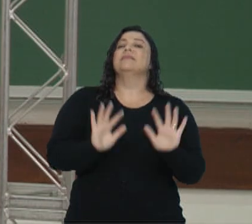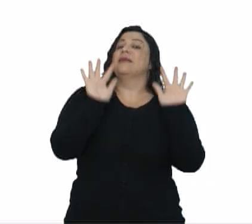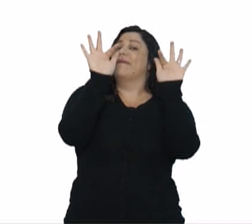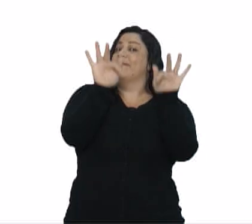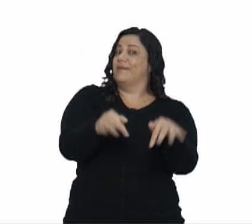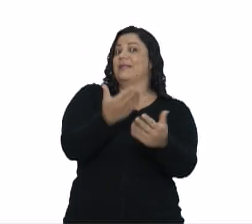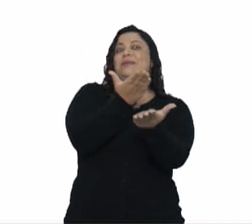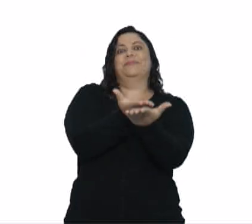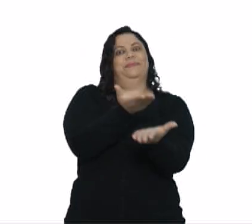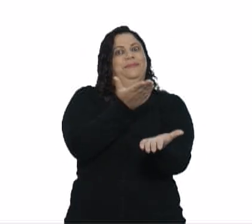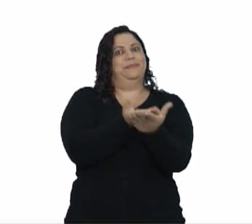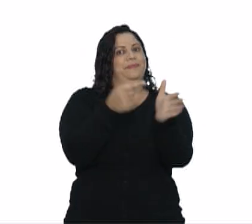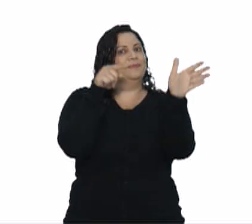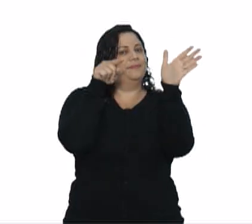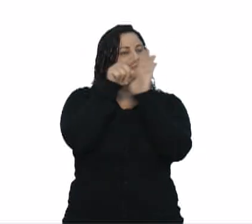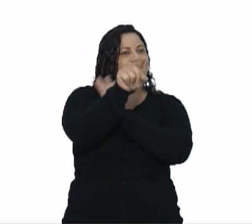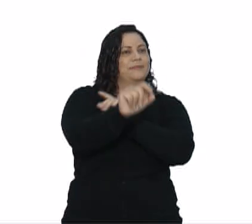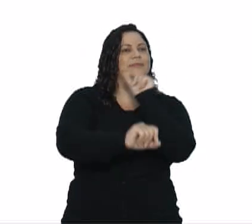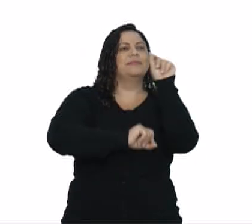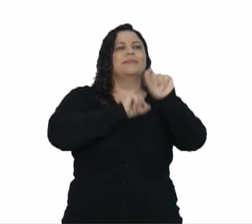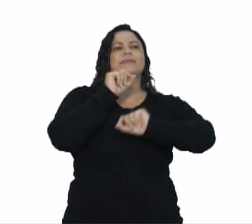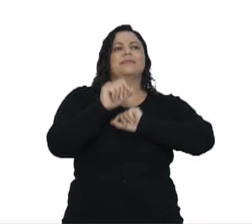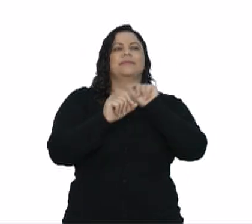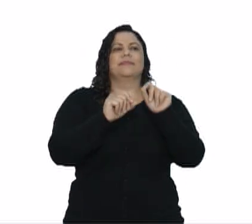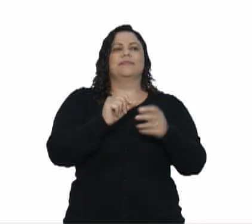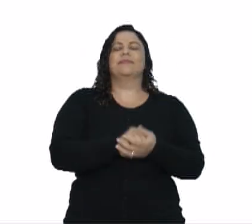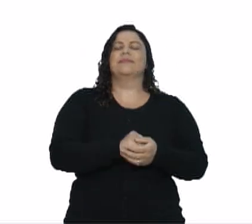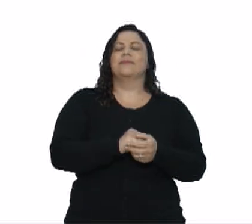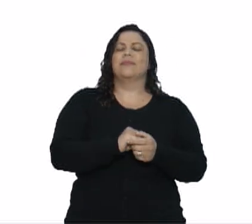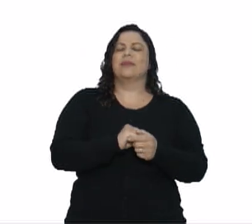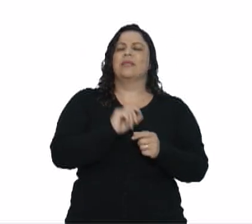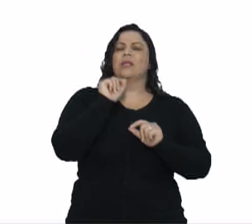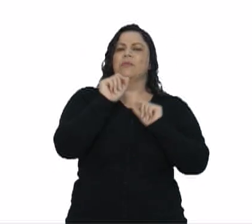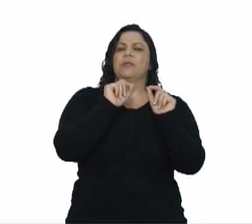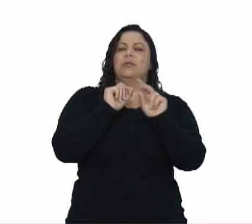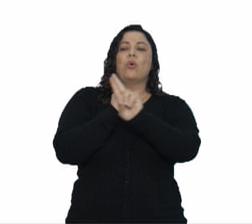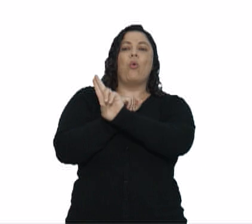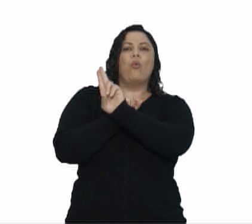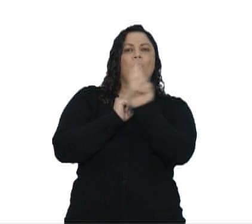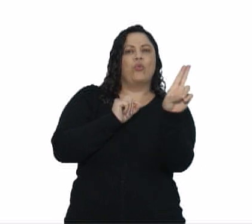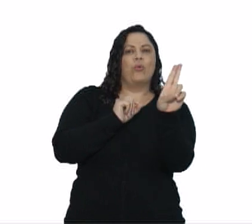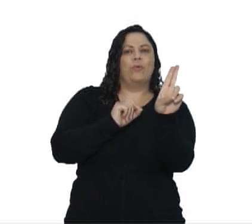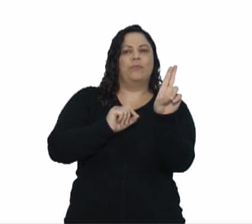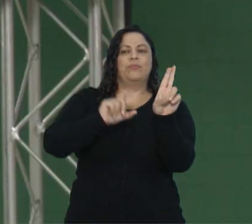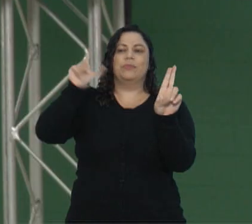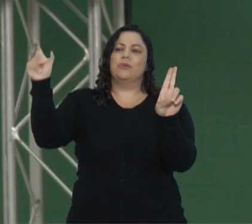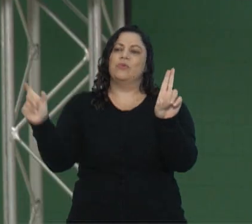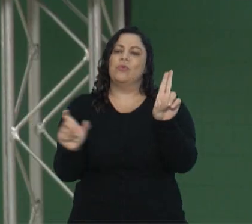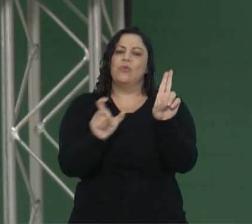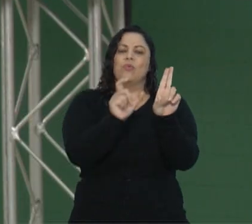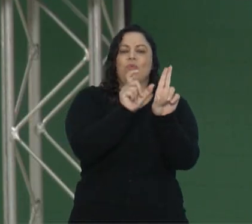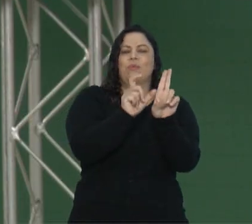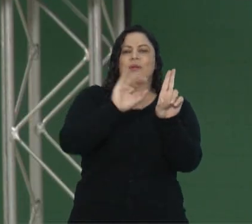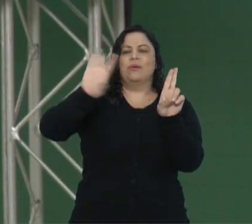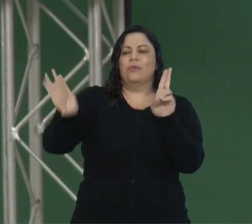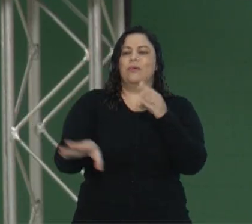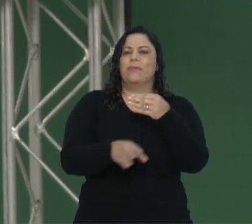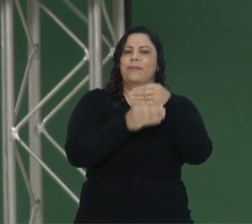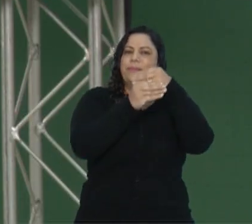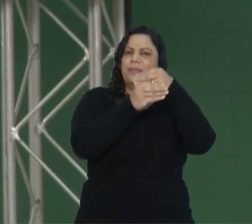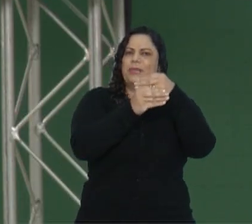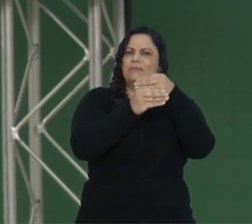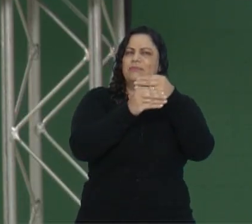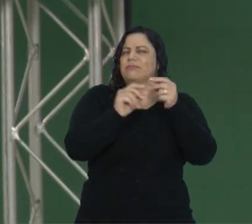Olha lá, a regência nominal diz respeito à relação do nome com o seu complemento. É verdade? Sim ou